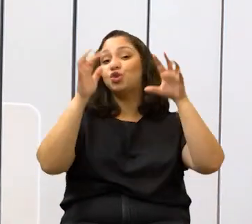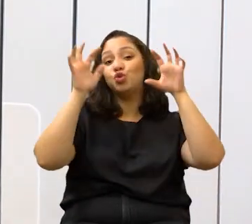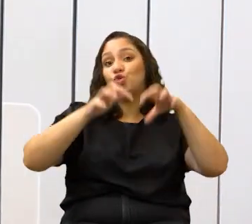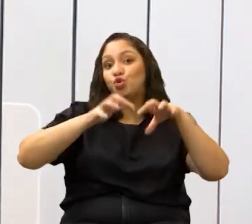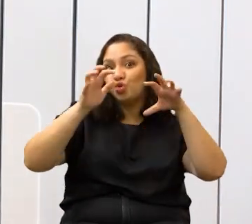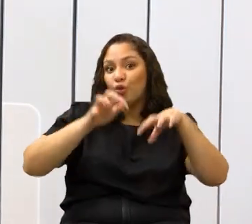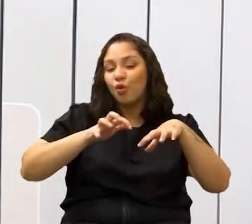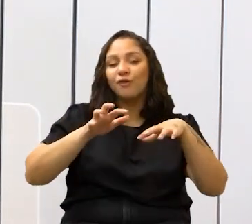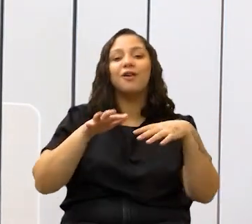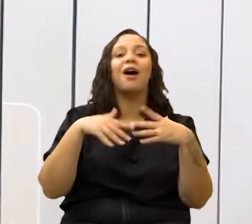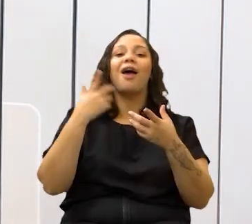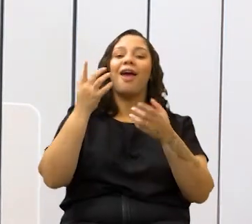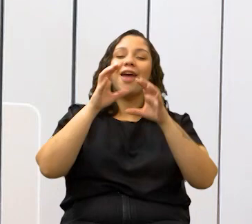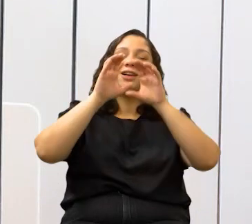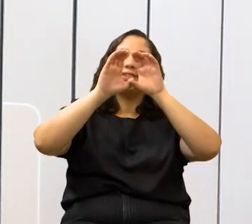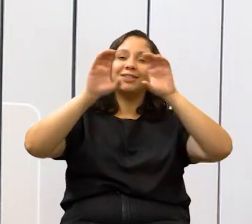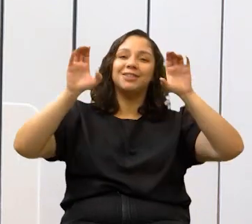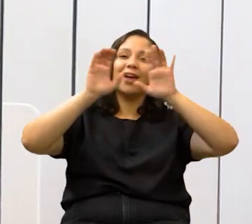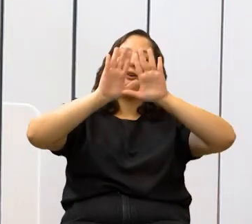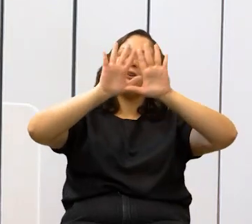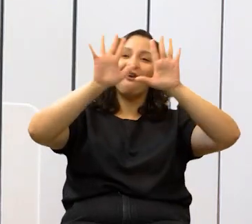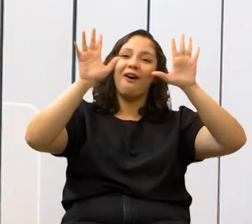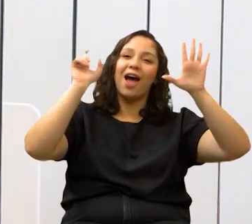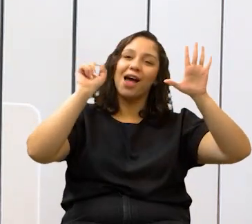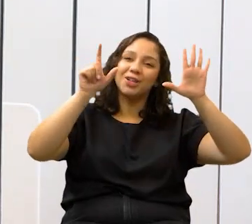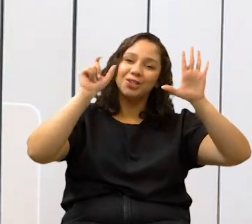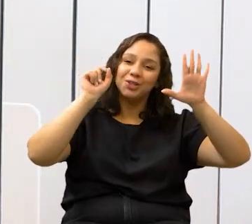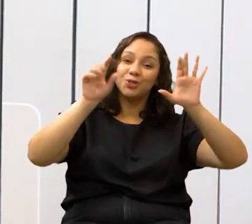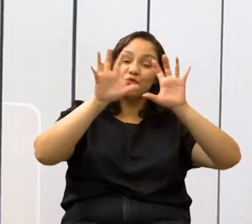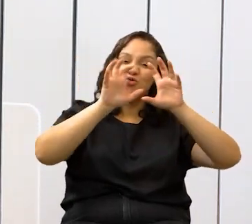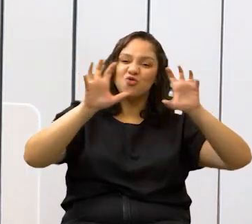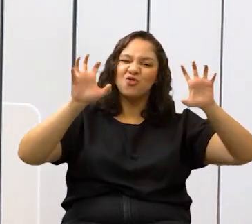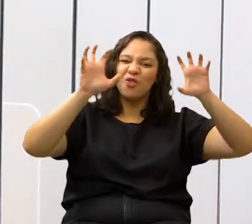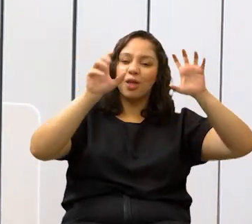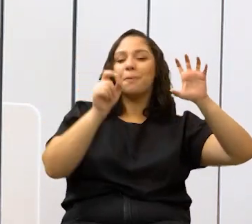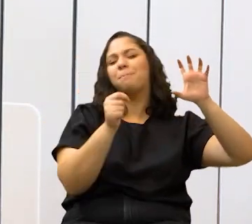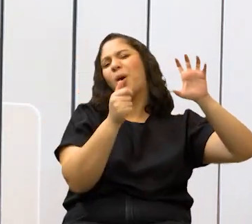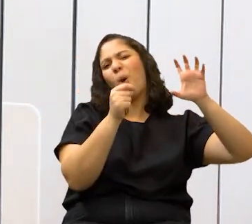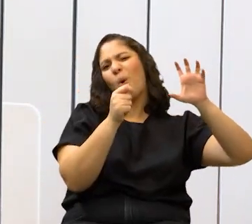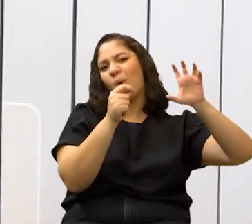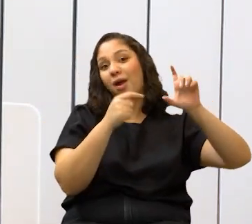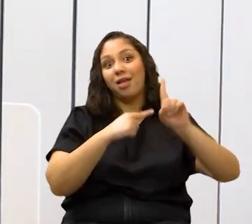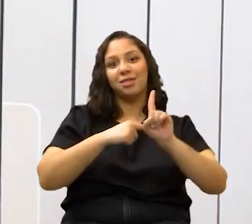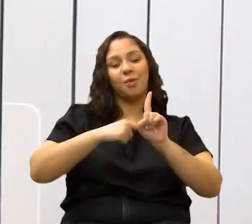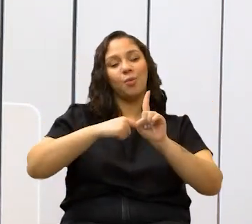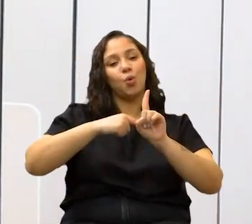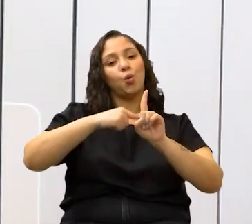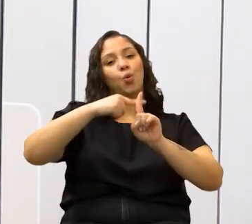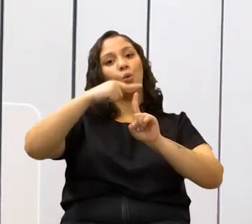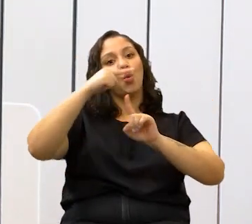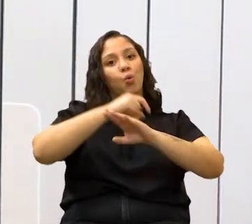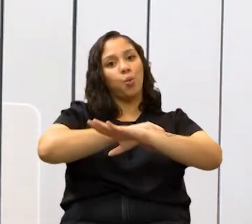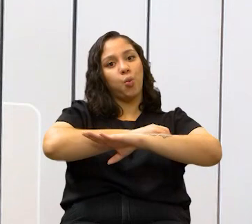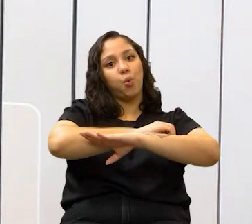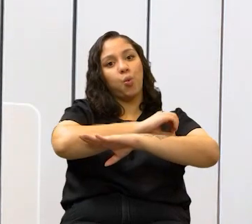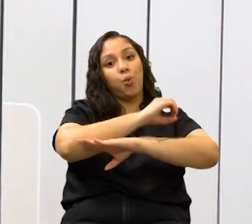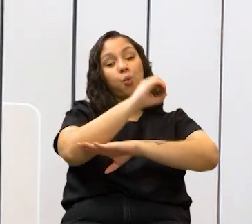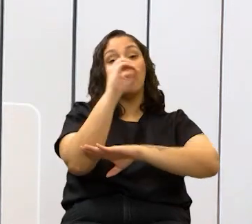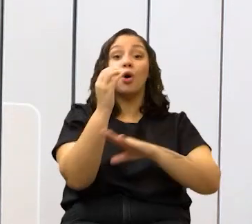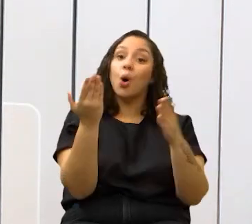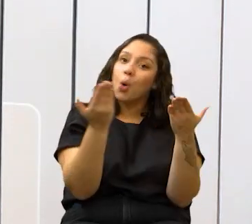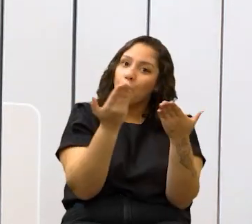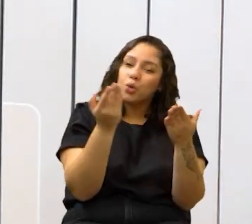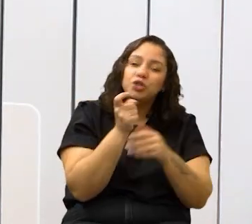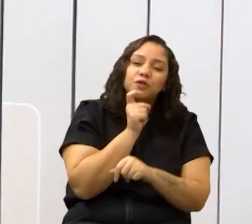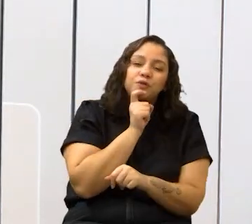de chuva, então é céu azul, poucas nuvens e a temperatura ela vai subindo, viu? Porque hoje